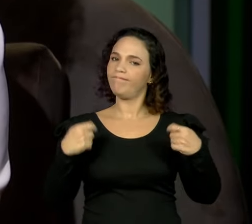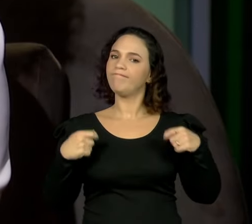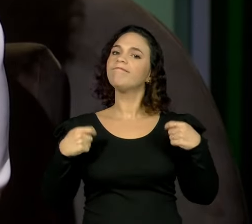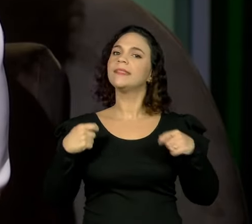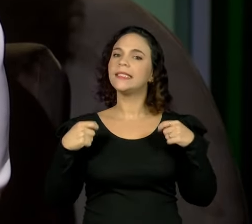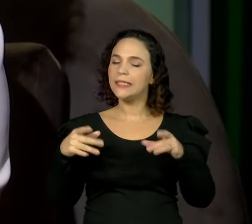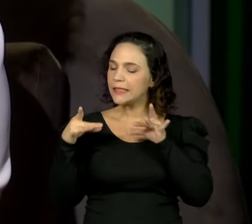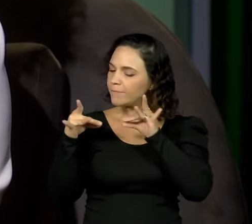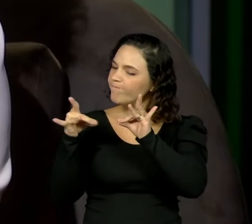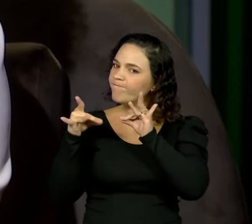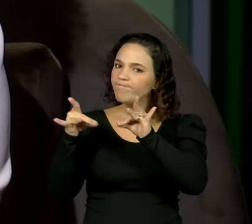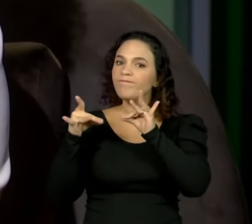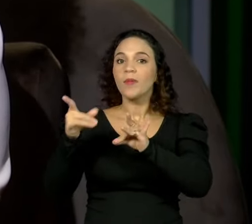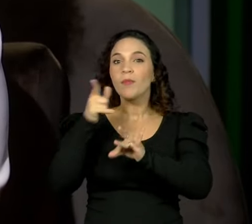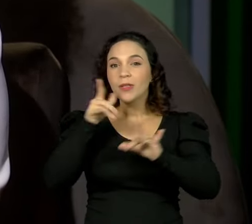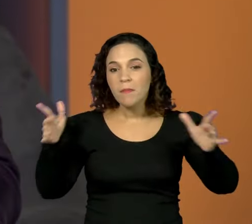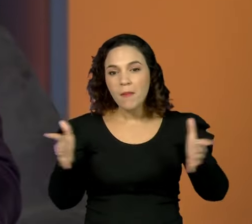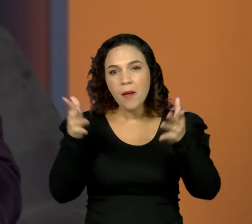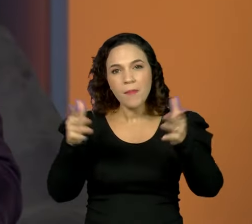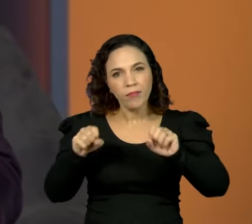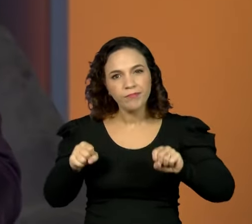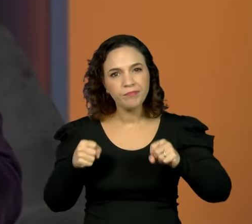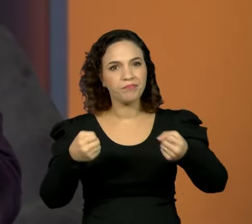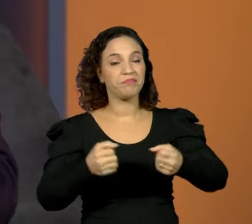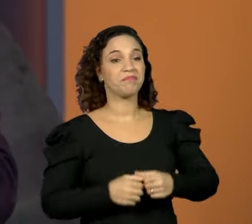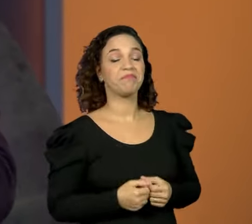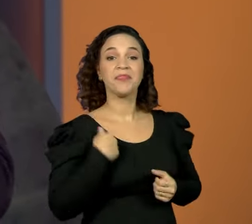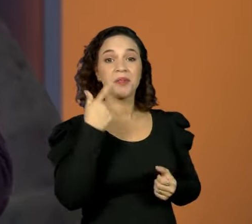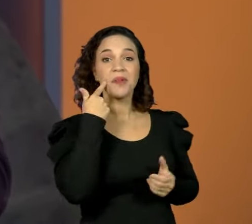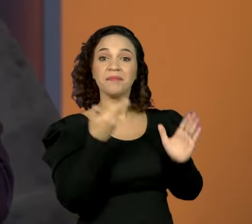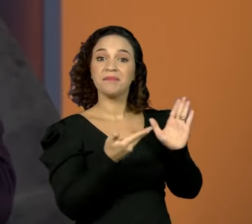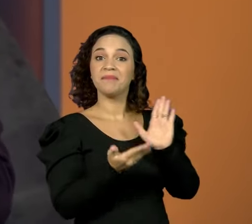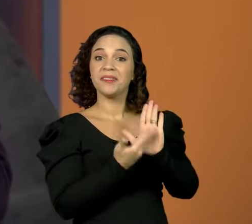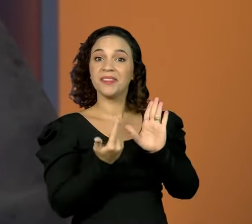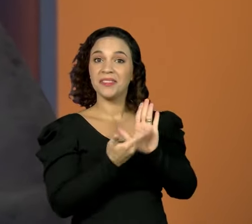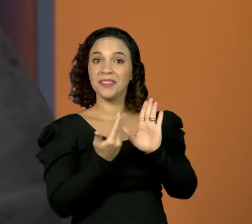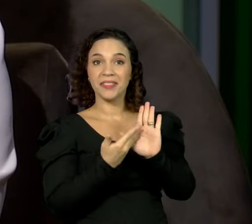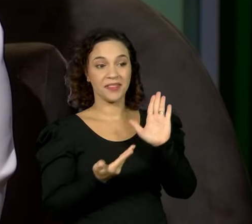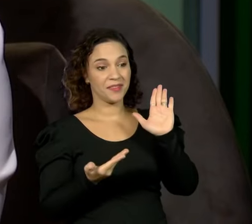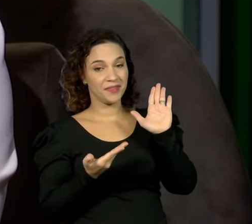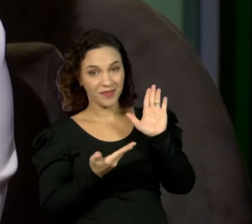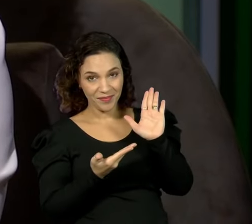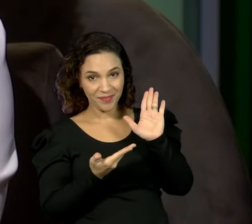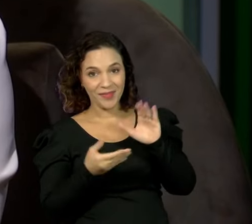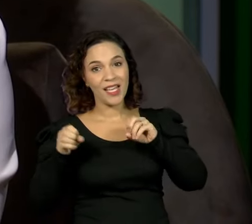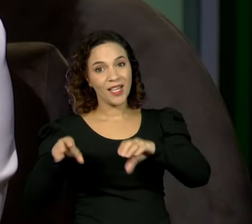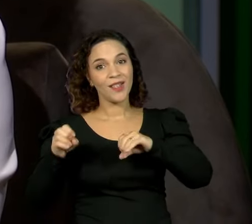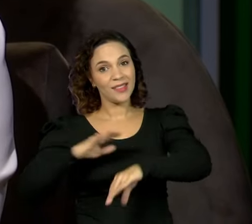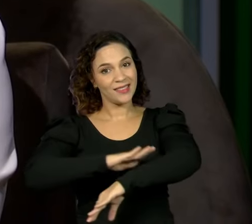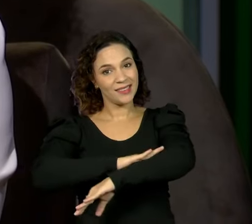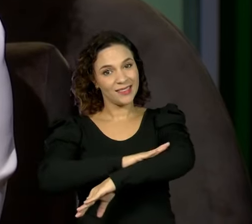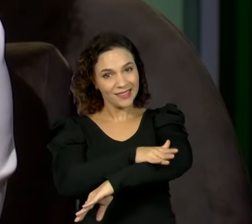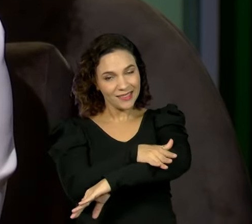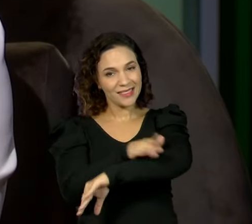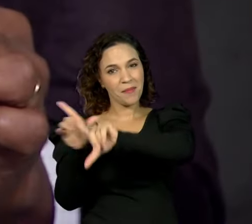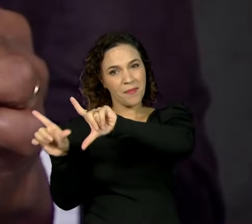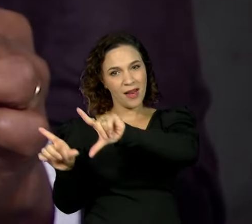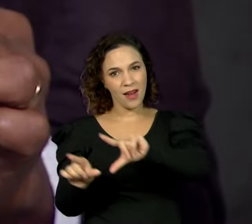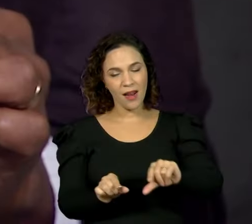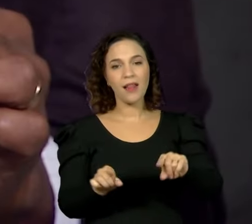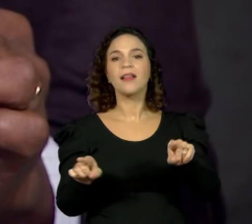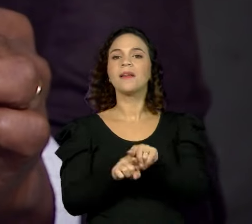fortemente, para que a gente tivesse um empenho maior. E eu estou aqui com a educação antirracista e